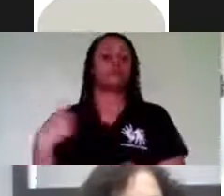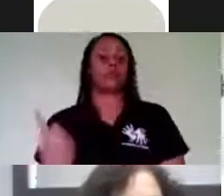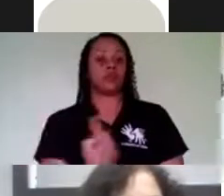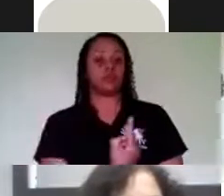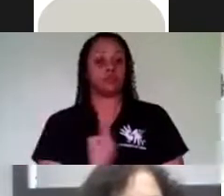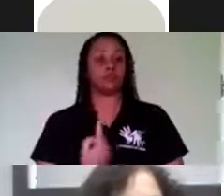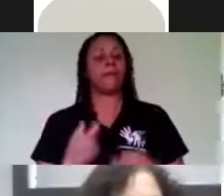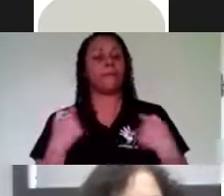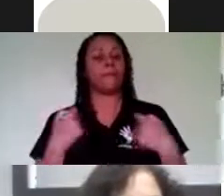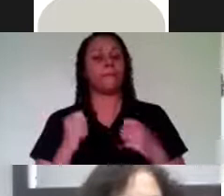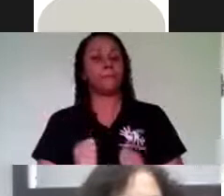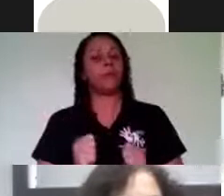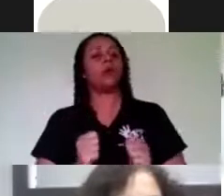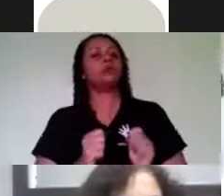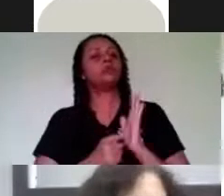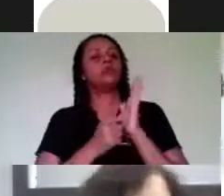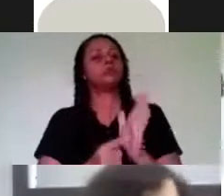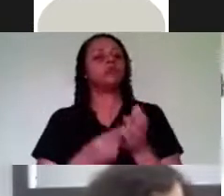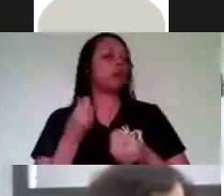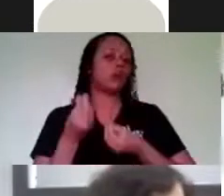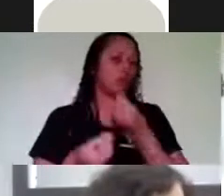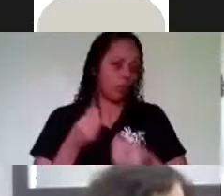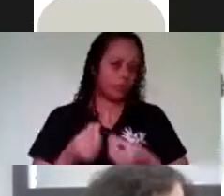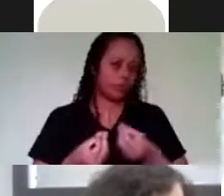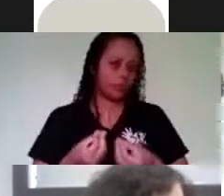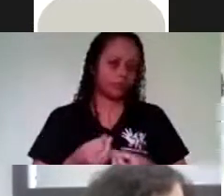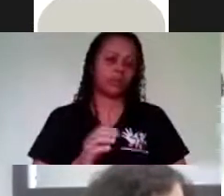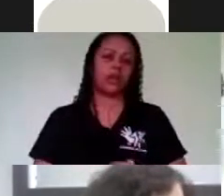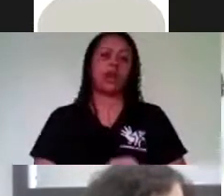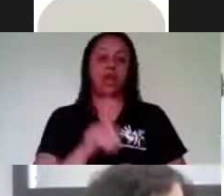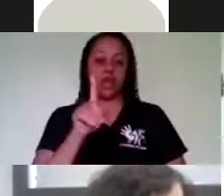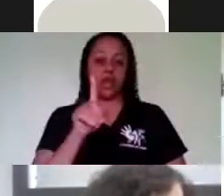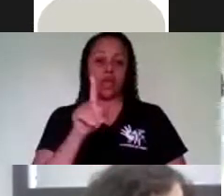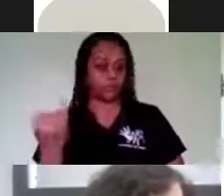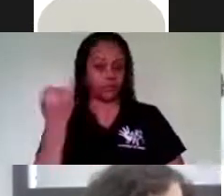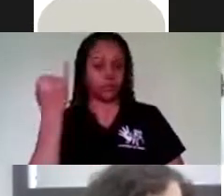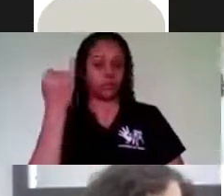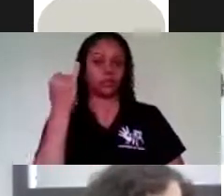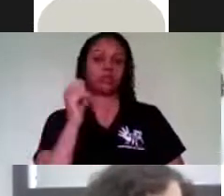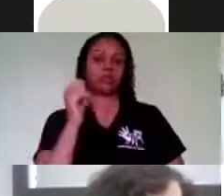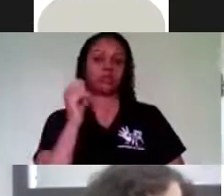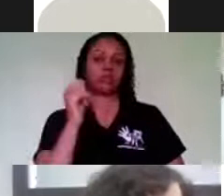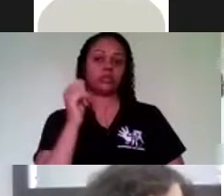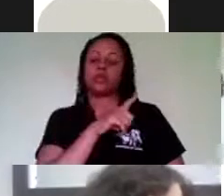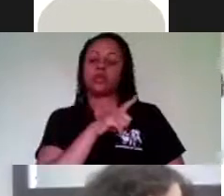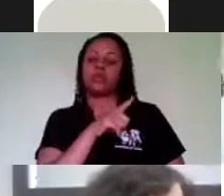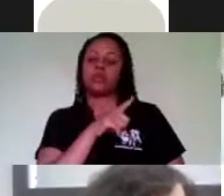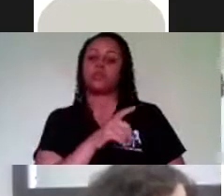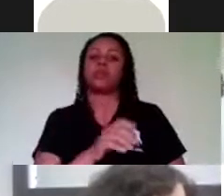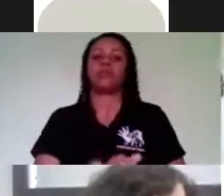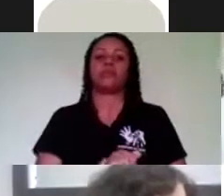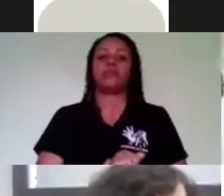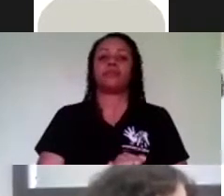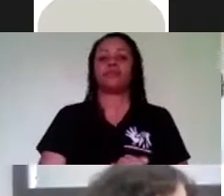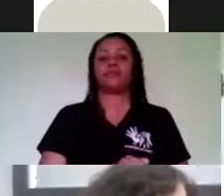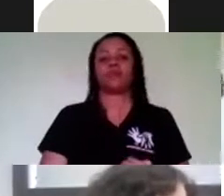diferentes maneiras. Uma delas, que eu considero fundamental, é termos um engajamento muito forte